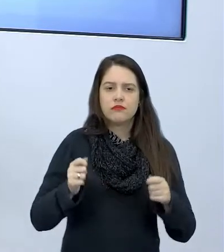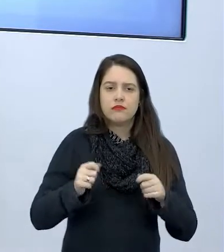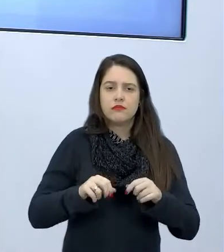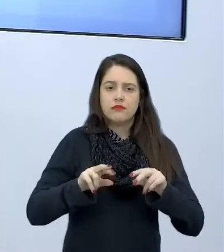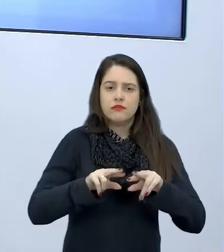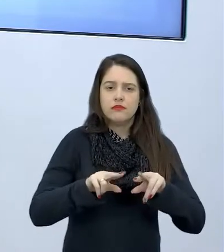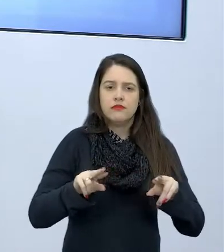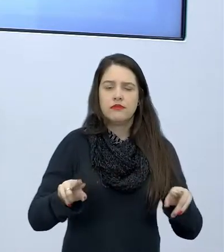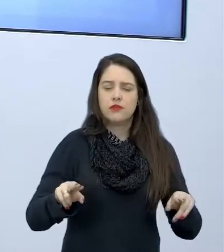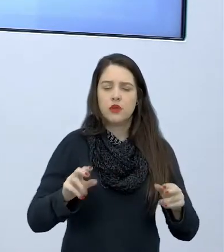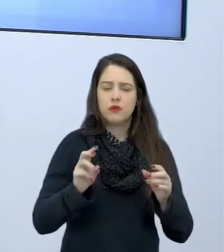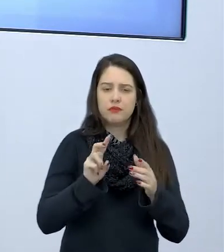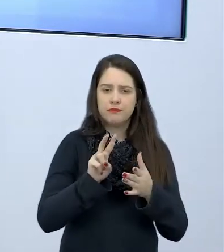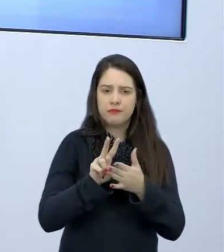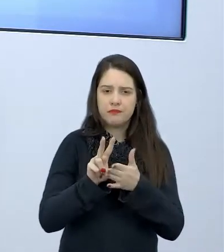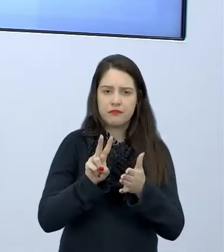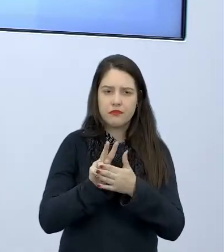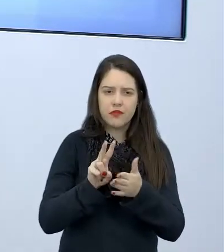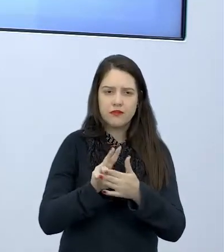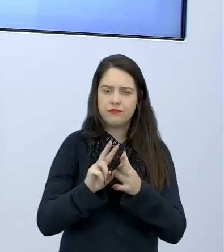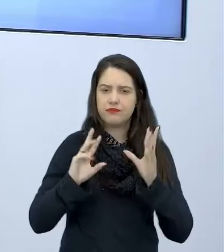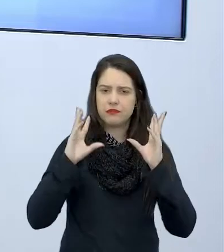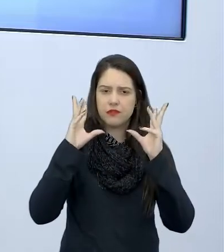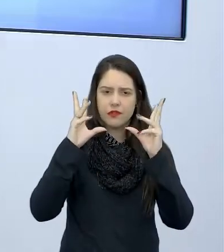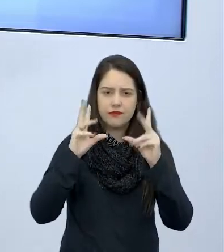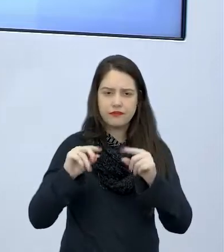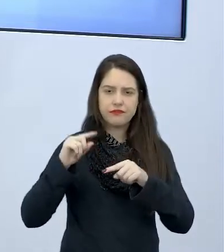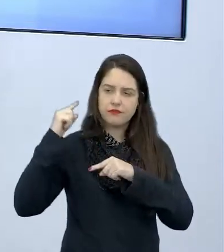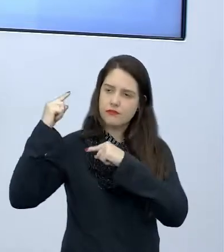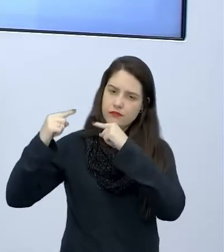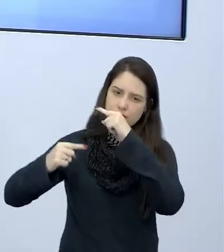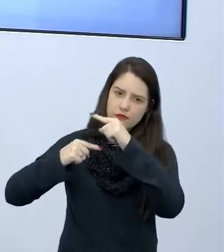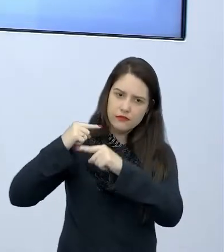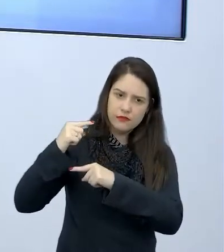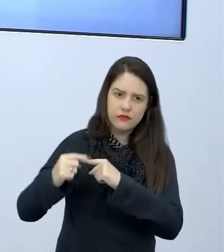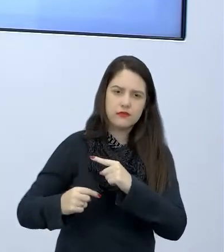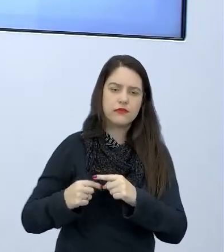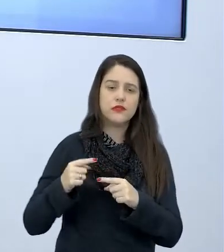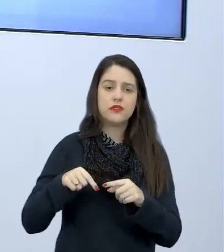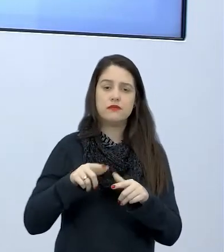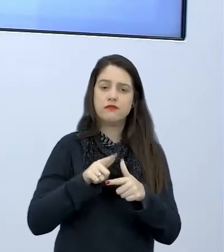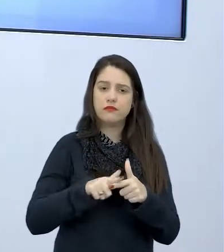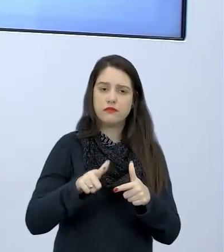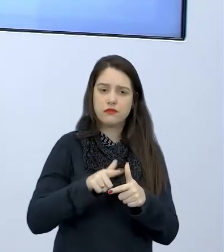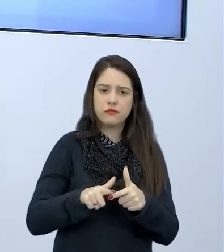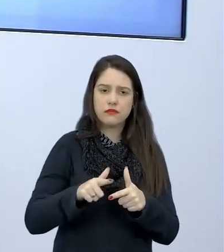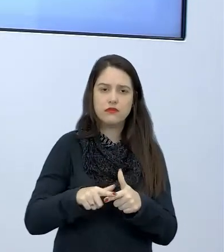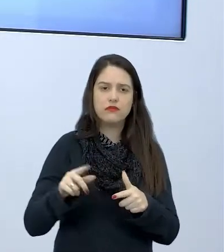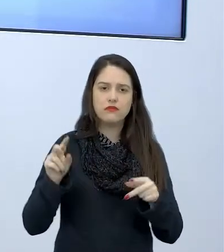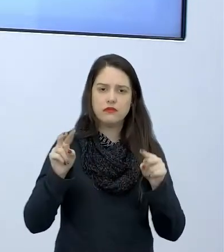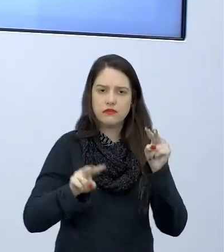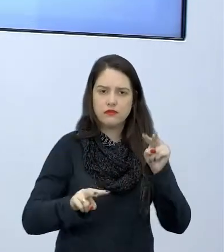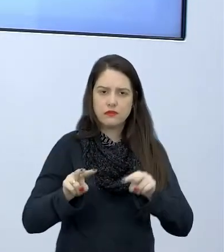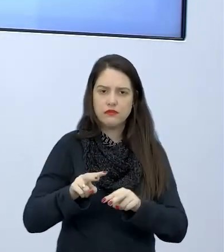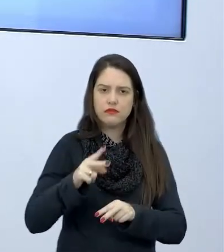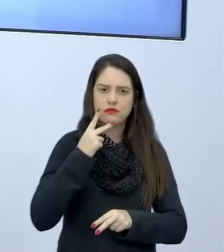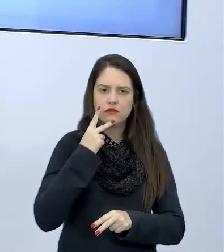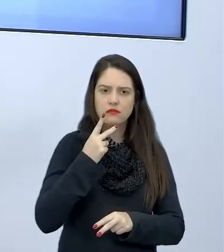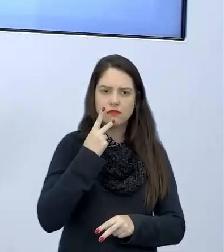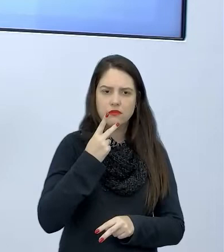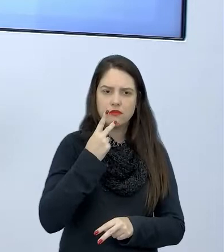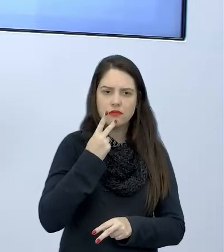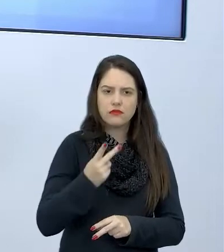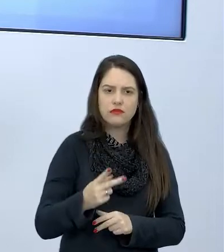povos indígenas sem falar sobre todo esse genocídio indígena, sem falar sobre todos esses problemas, a gente também não pode falar sobre,